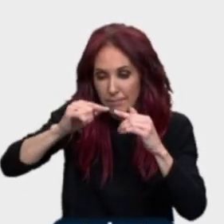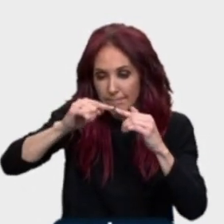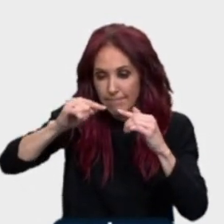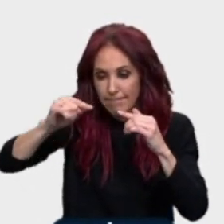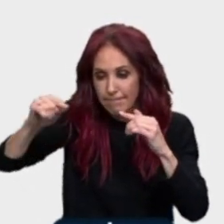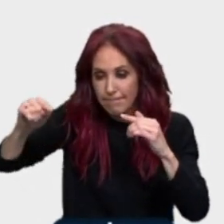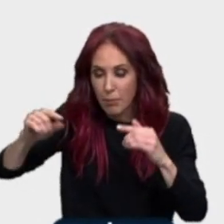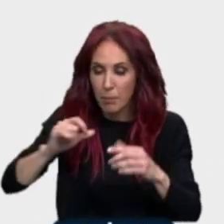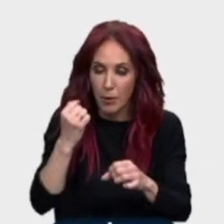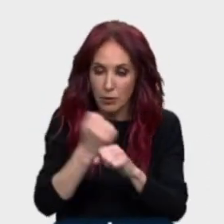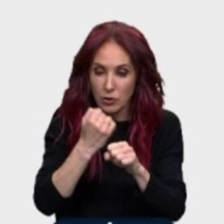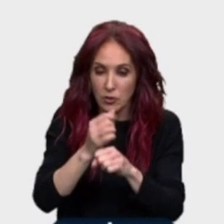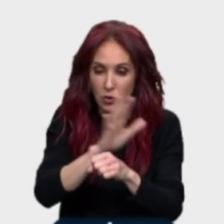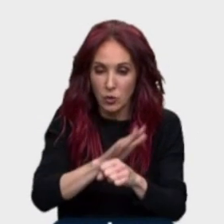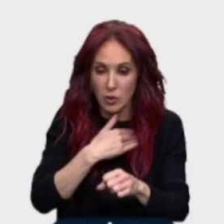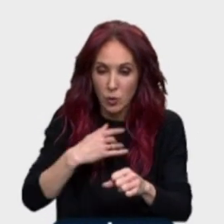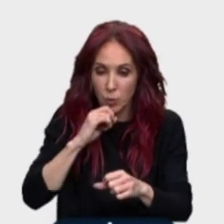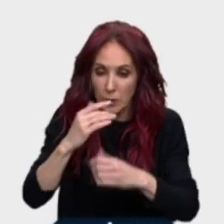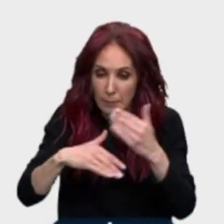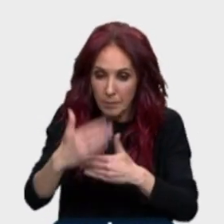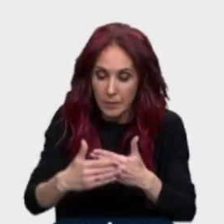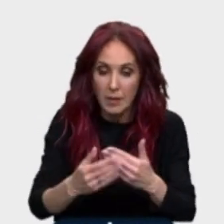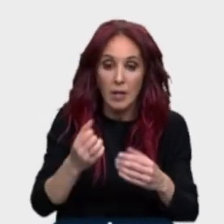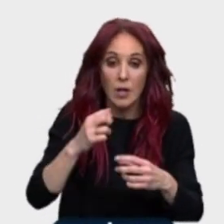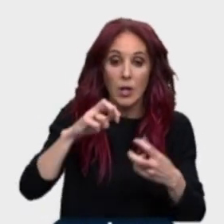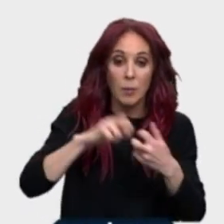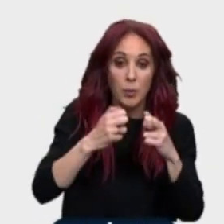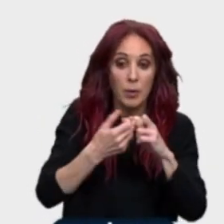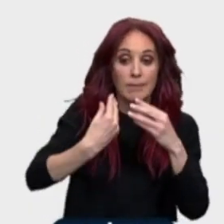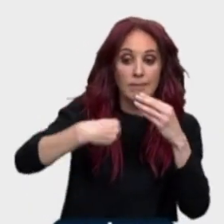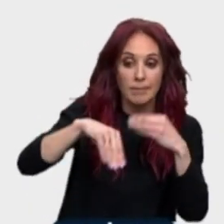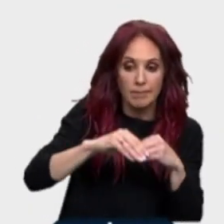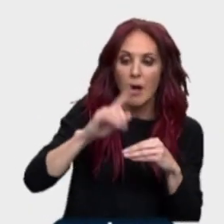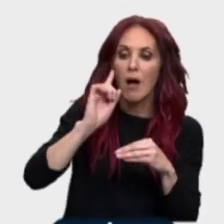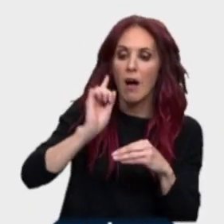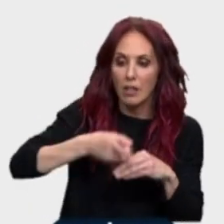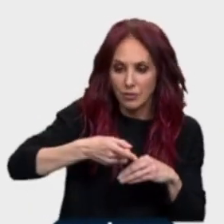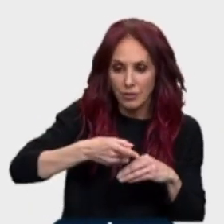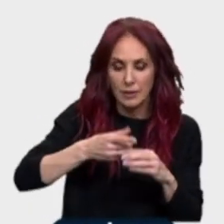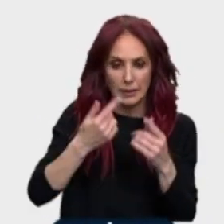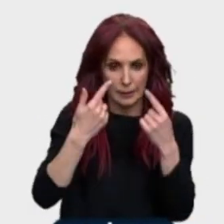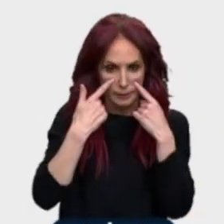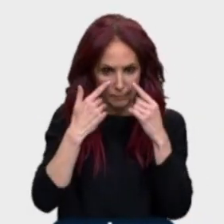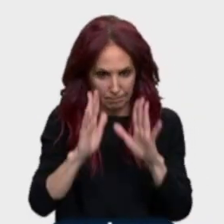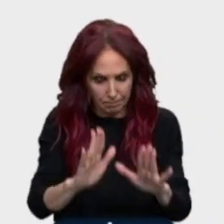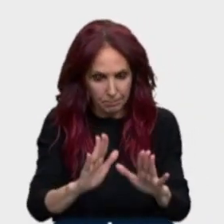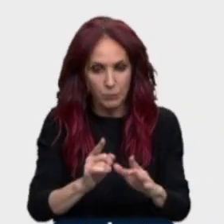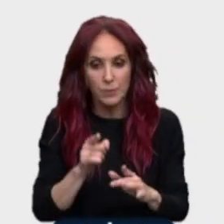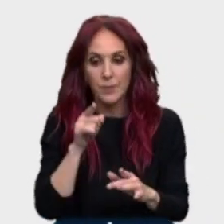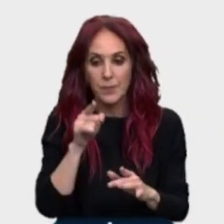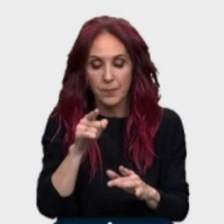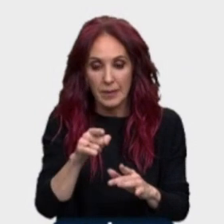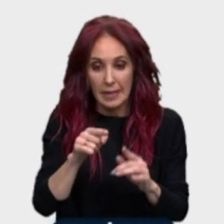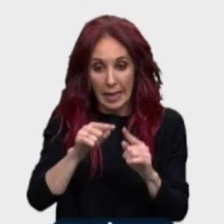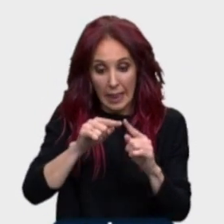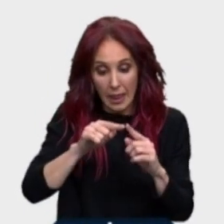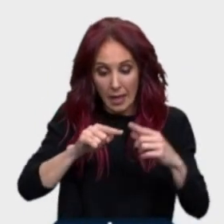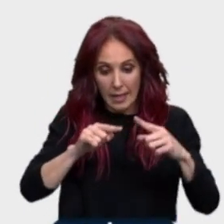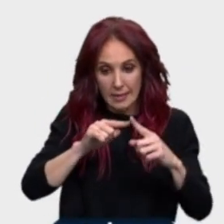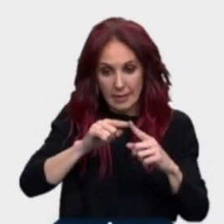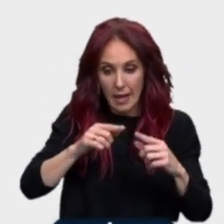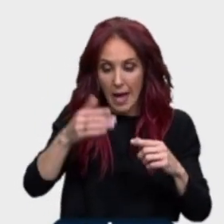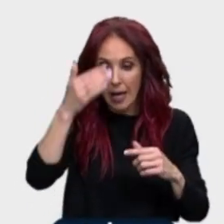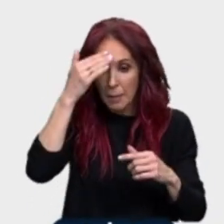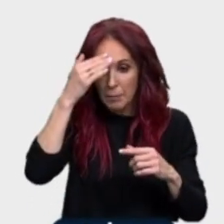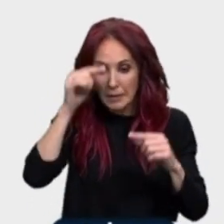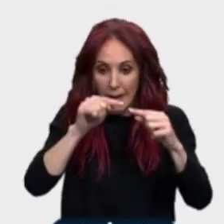do Serviço Nacional de Saúde. Qual é que é um problema adicional que eu gostava de aproveitar para chamar a atenção? É que esta linha que mede a